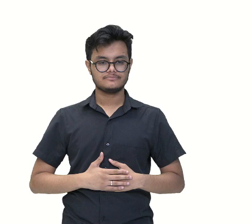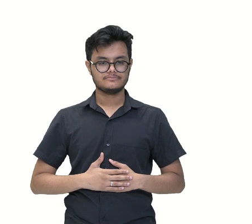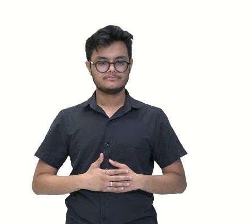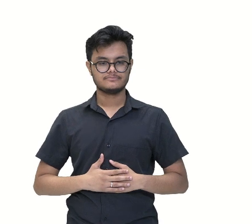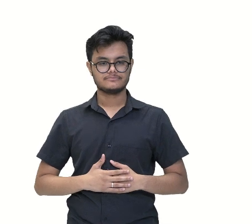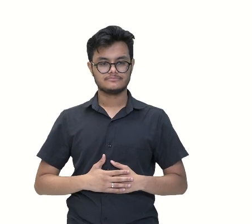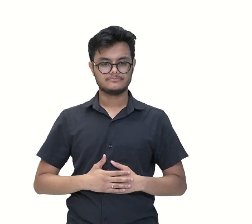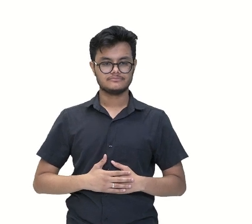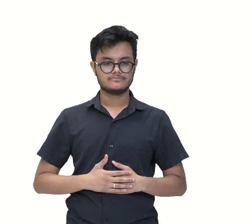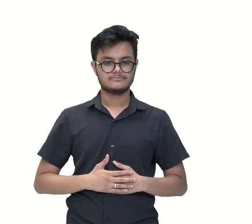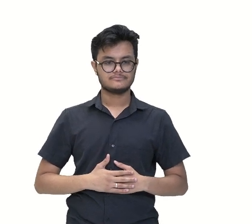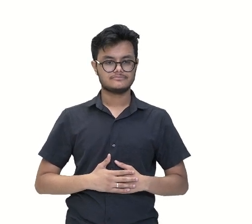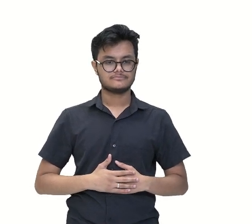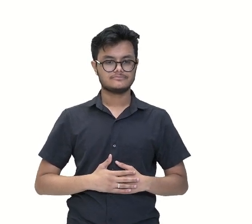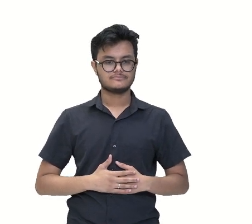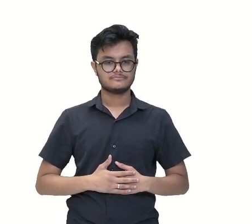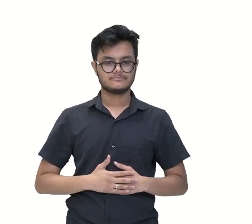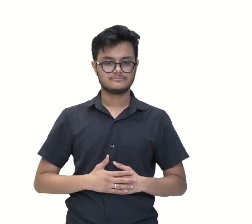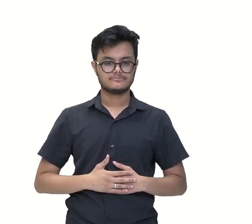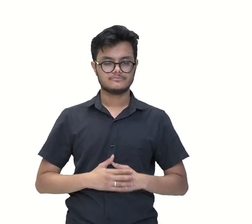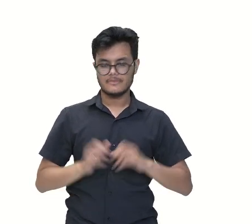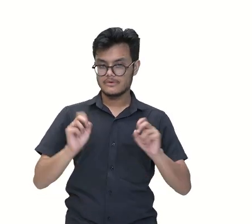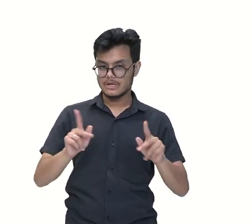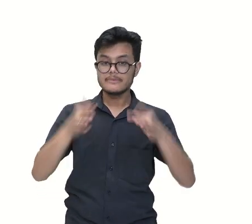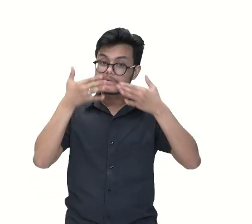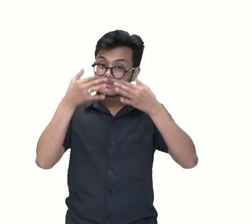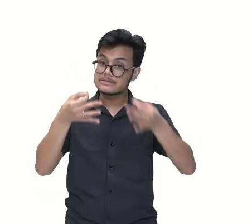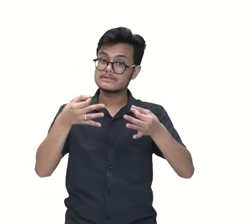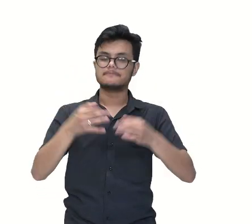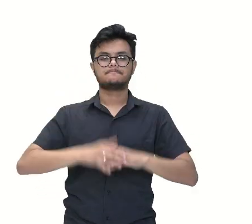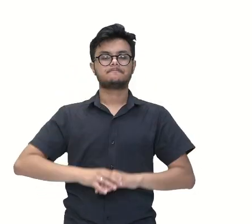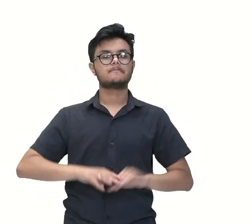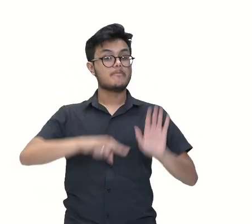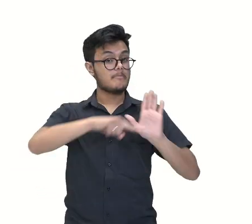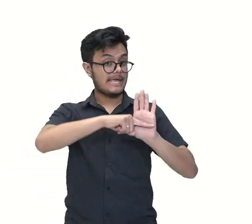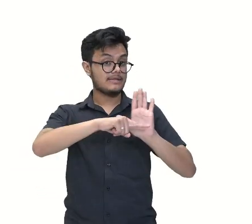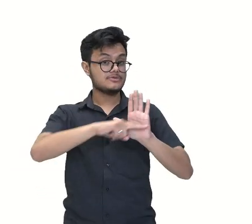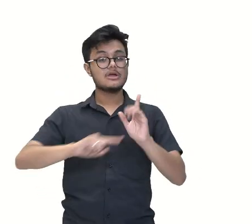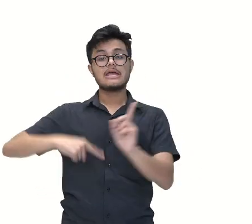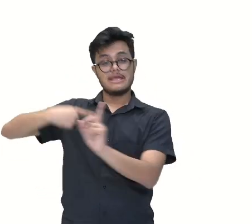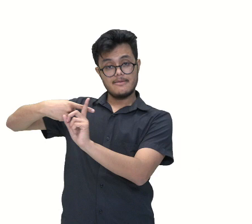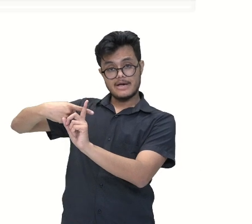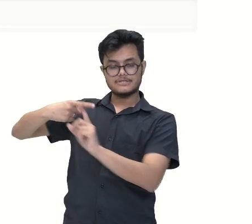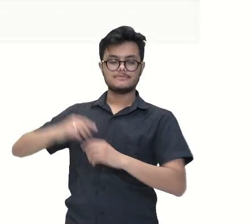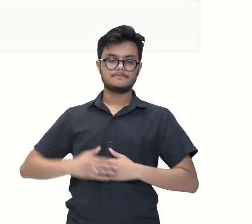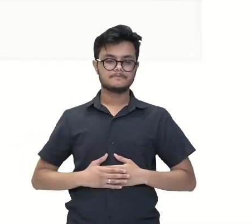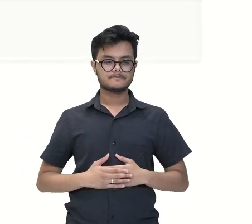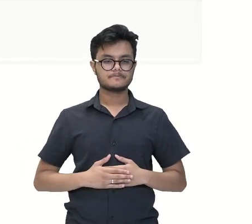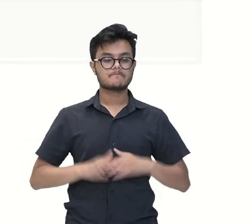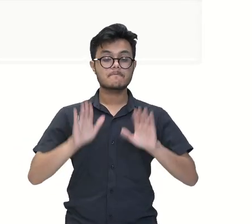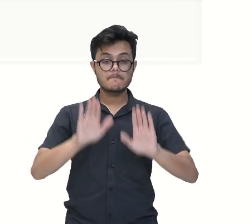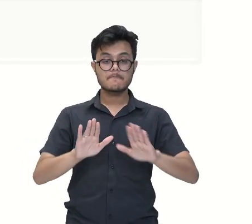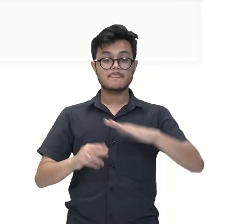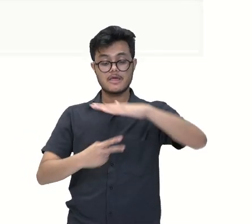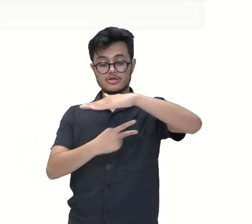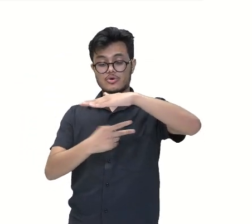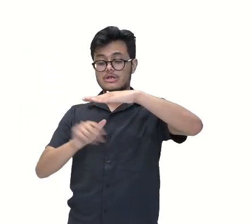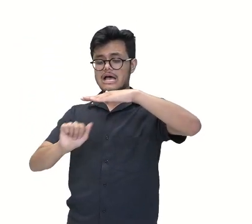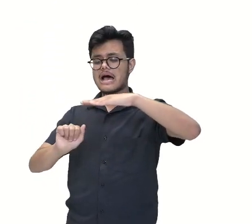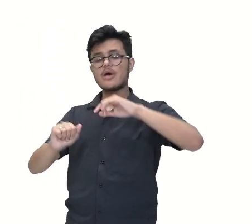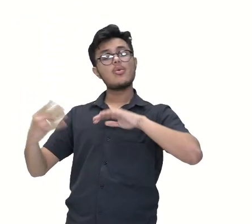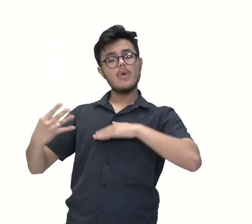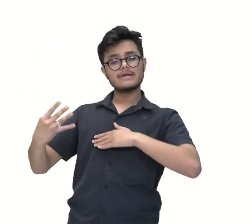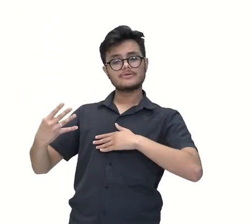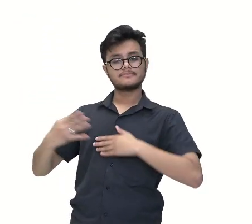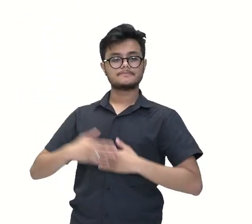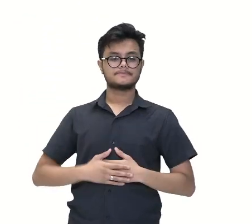positivo. 16 positivo. Tudo isso sobre 2A. O coeficiente A vale 4,